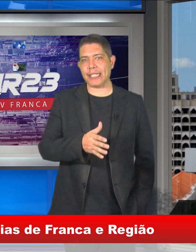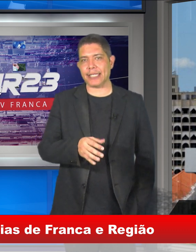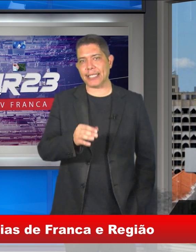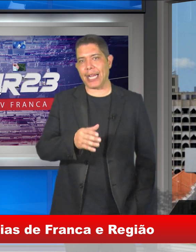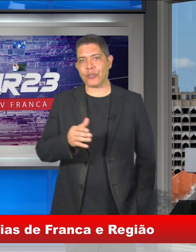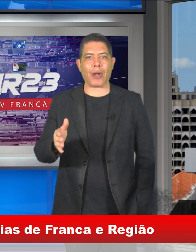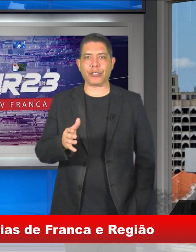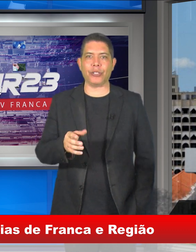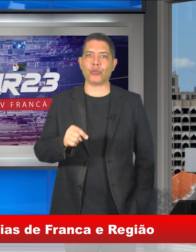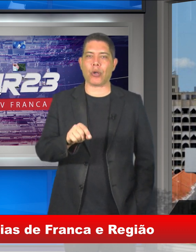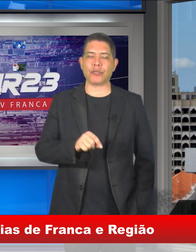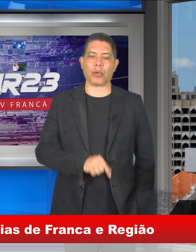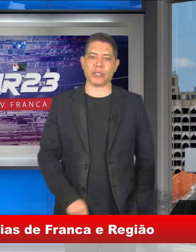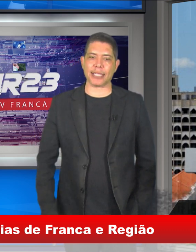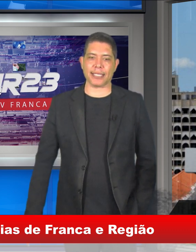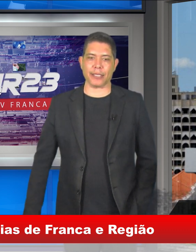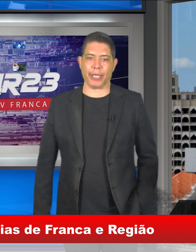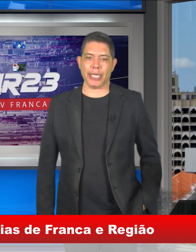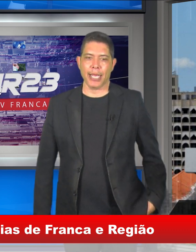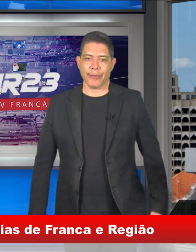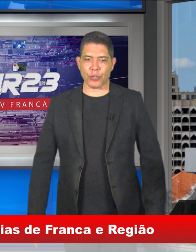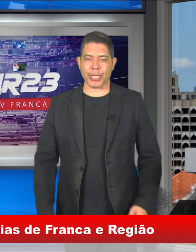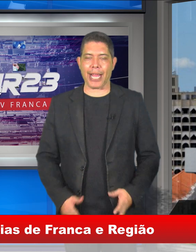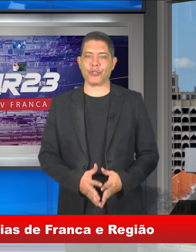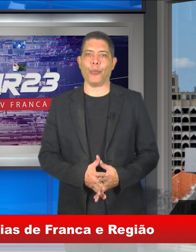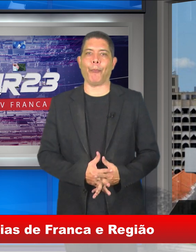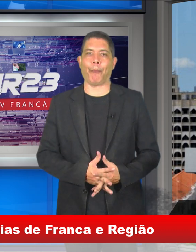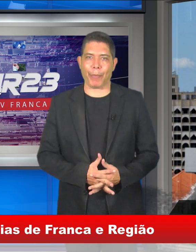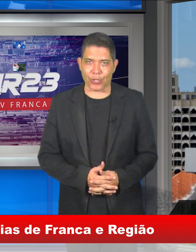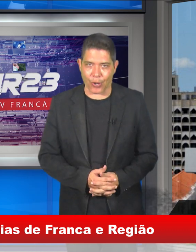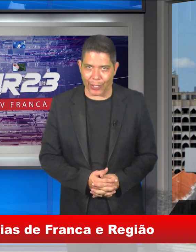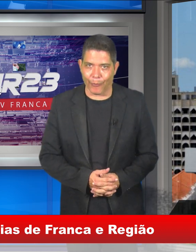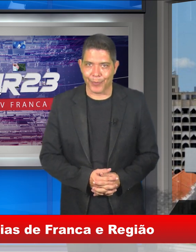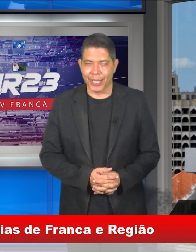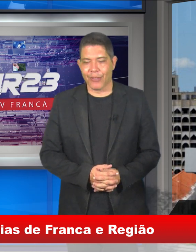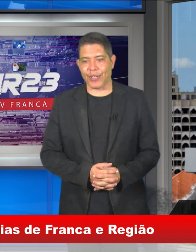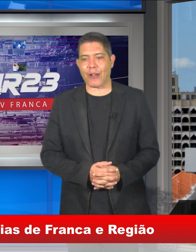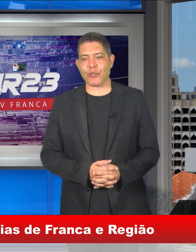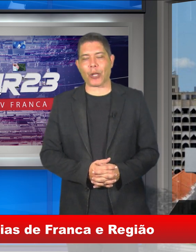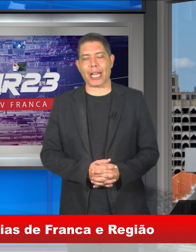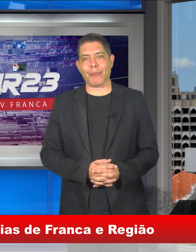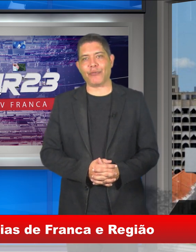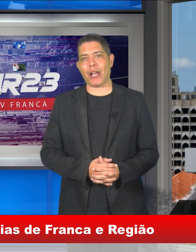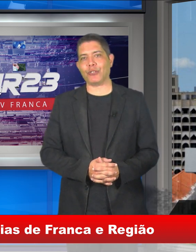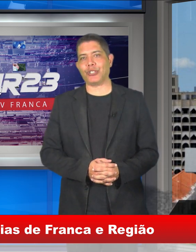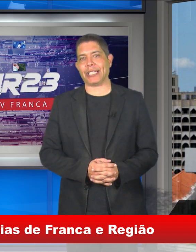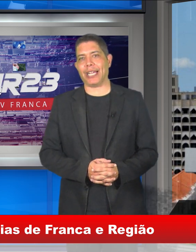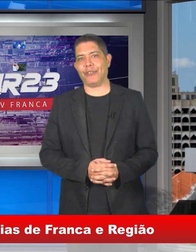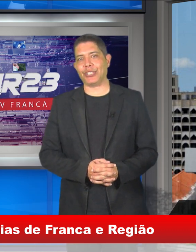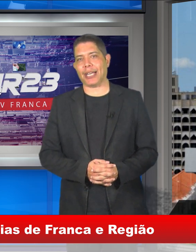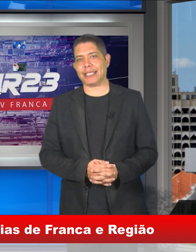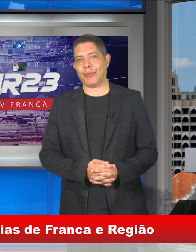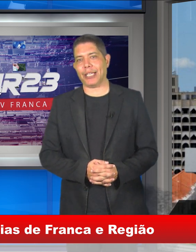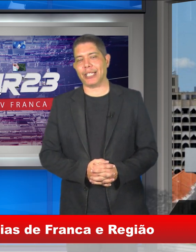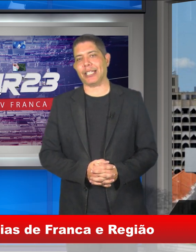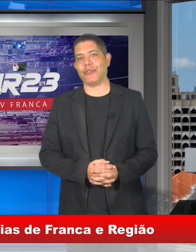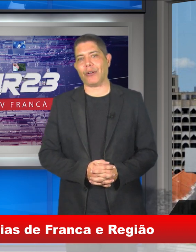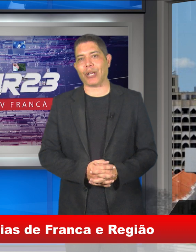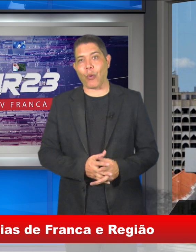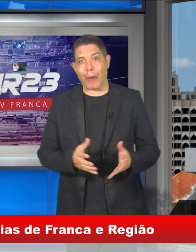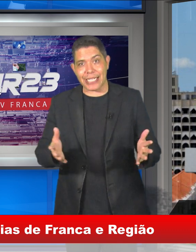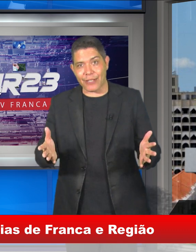tiver necessidade, quarto e quinto jogos acontecem também no ginásio Pedrocão. Final de programa, final de JR23, amanhã a